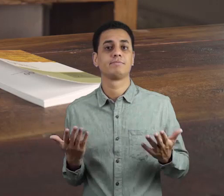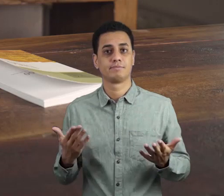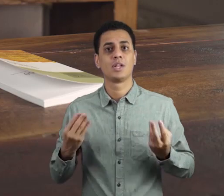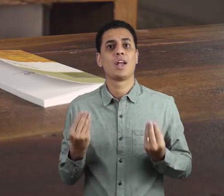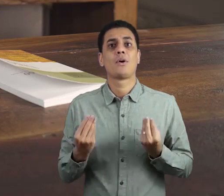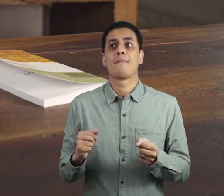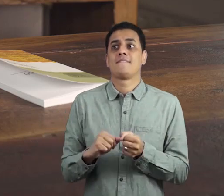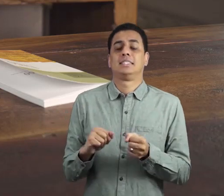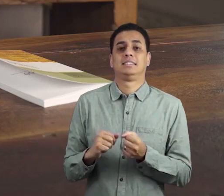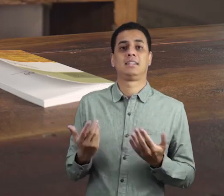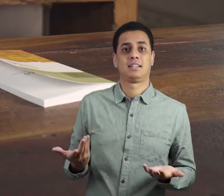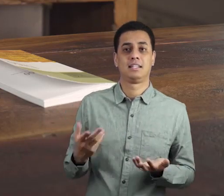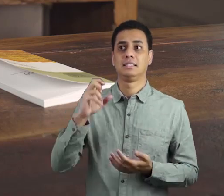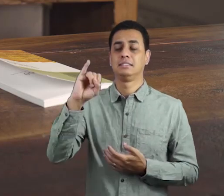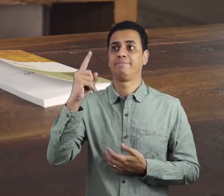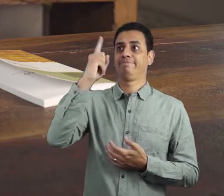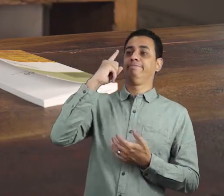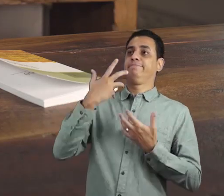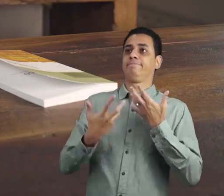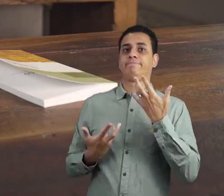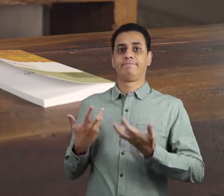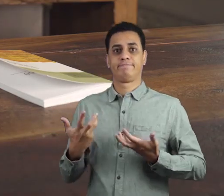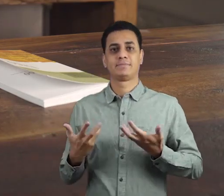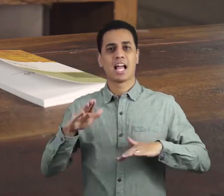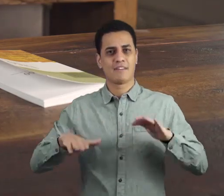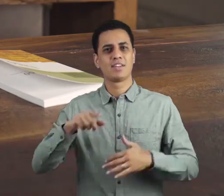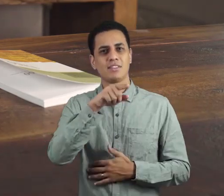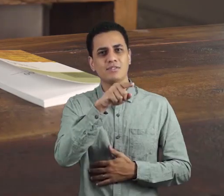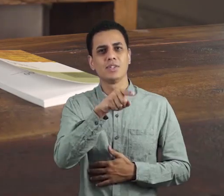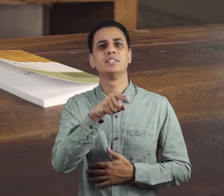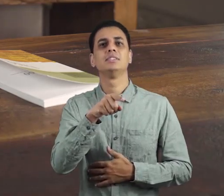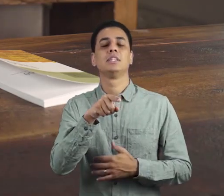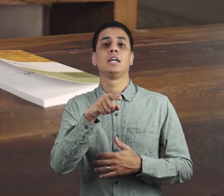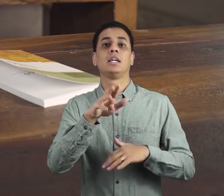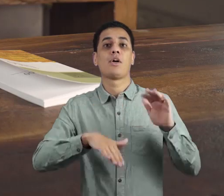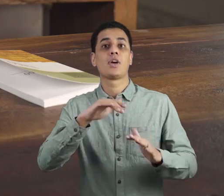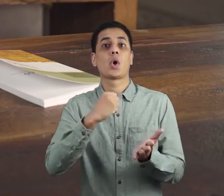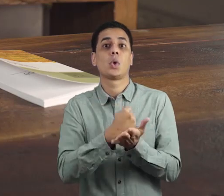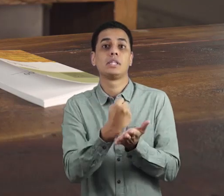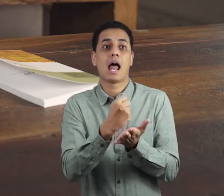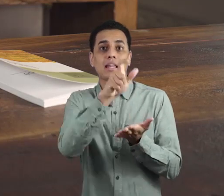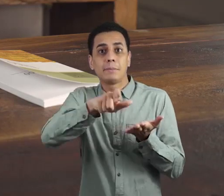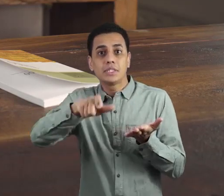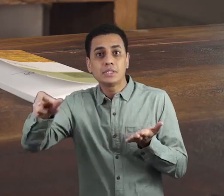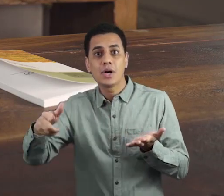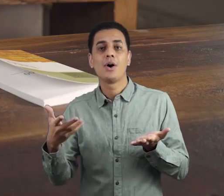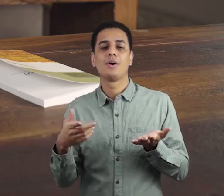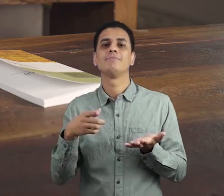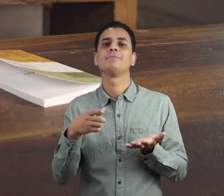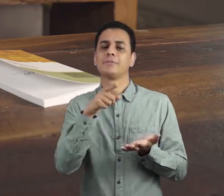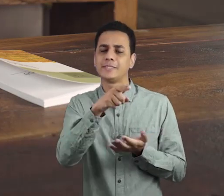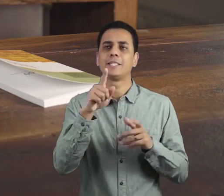da nossa reflexão, olhando para a postura do justo que está sendo oprimido. Primeiro,